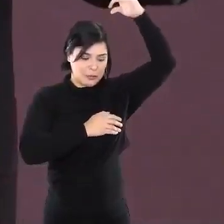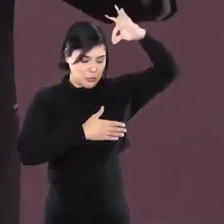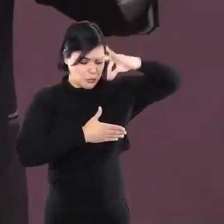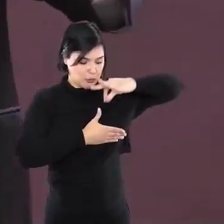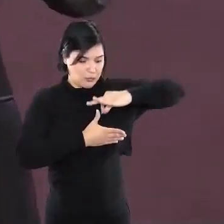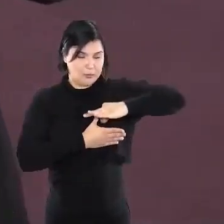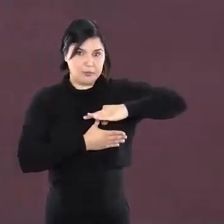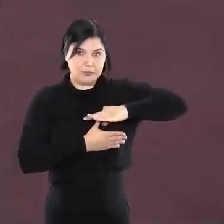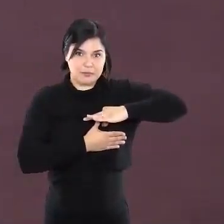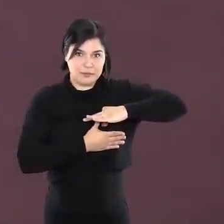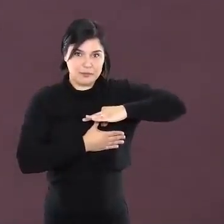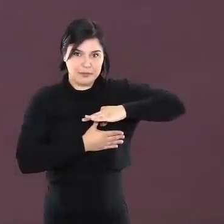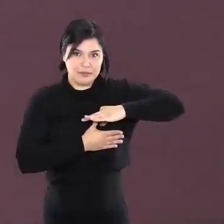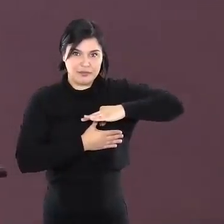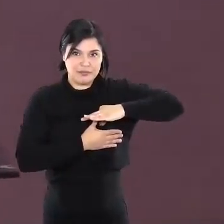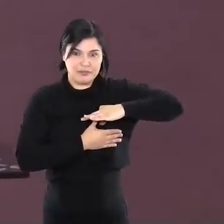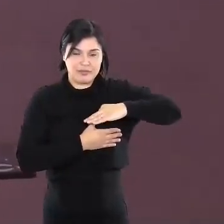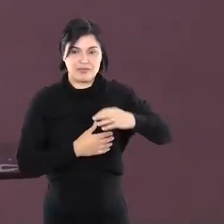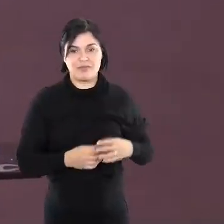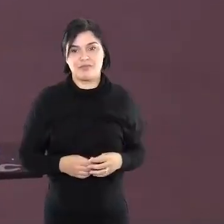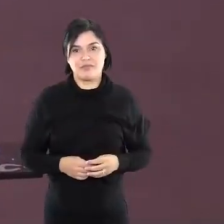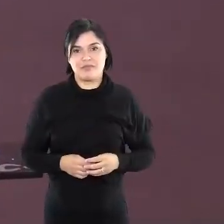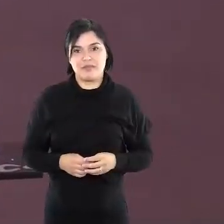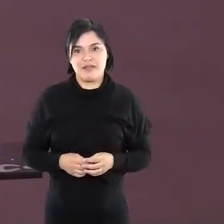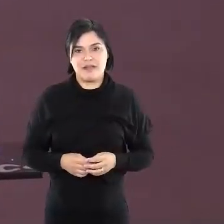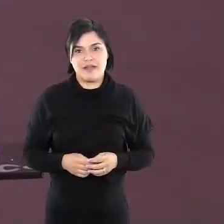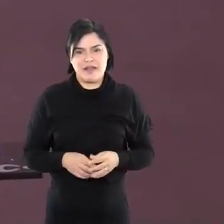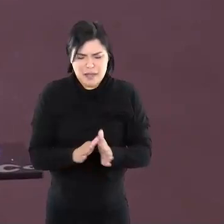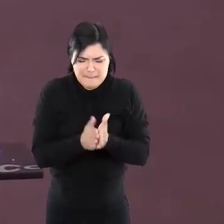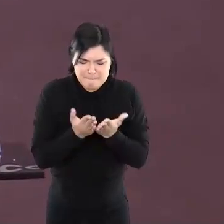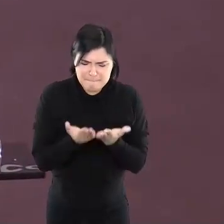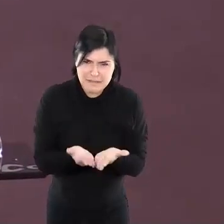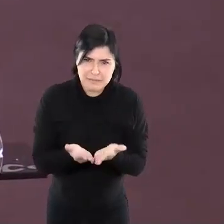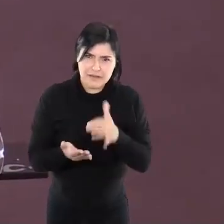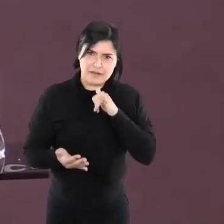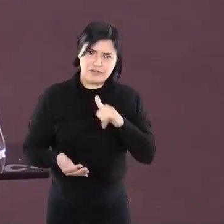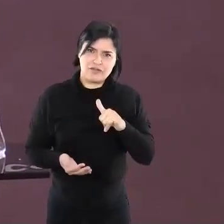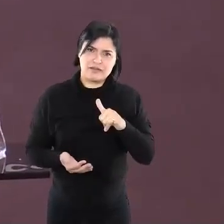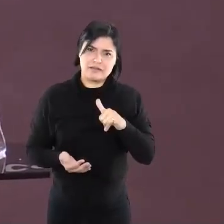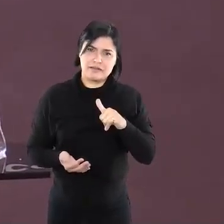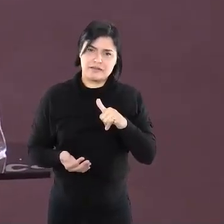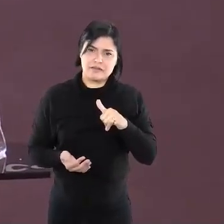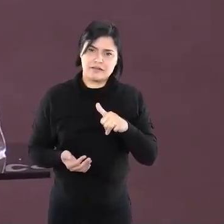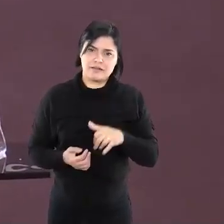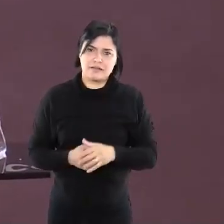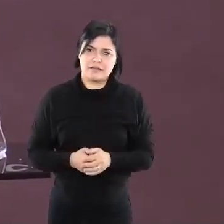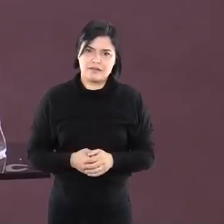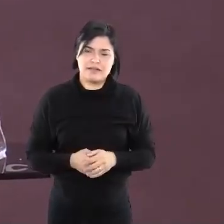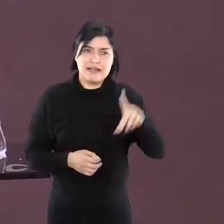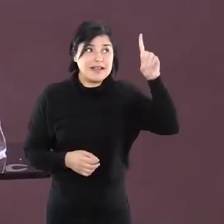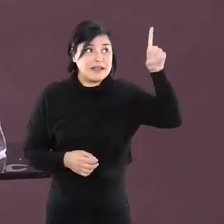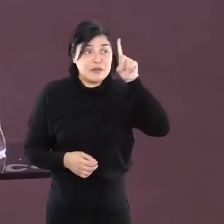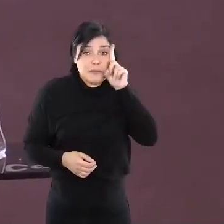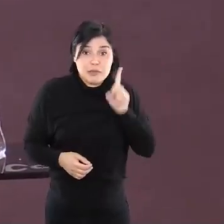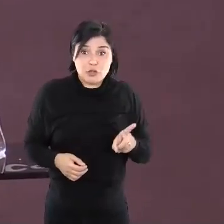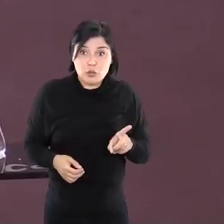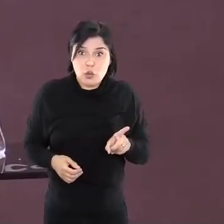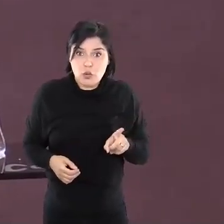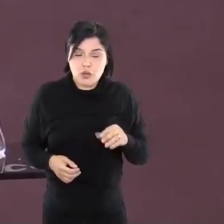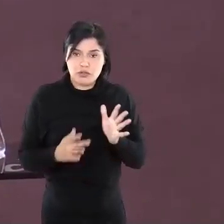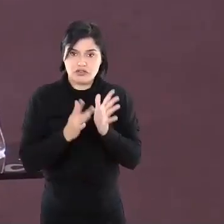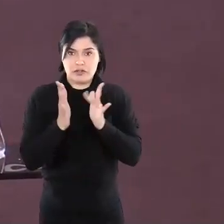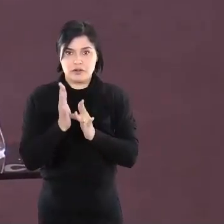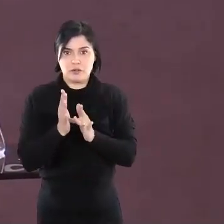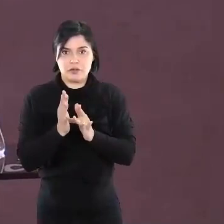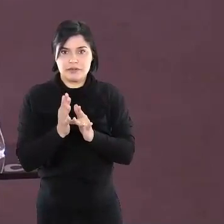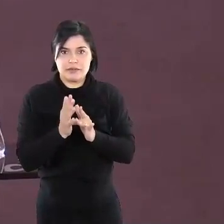psicologia barata, é teologia pura. Ele mandou Jesus para